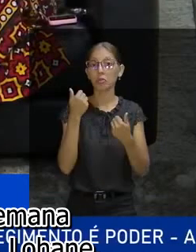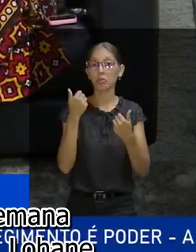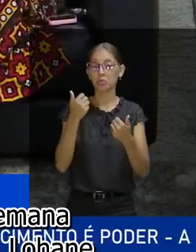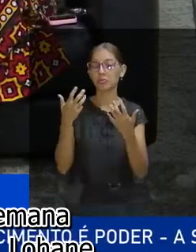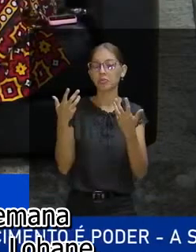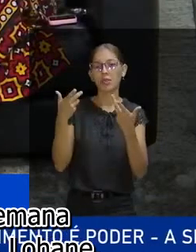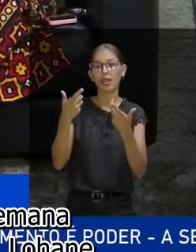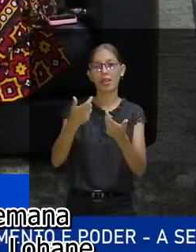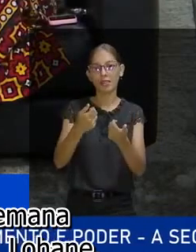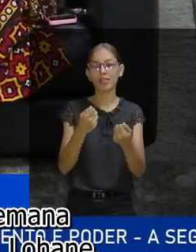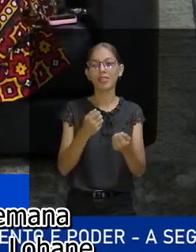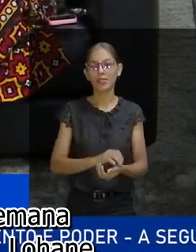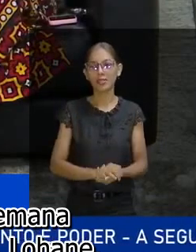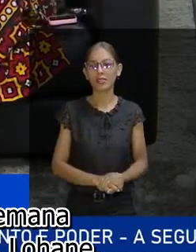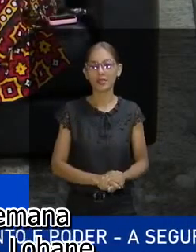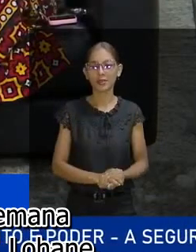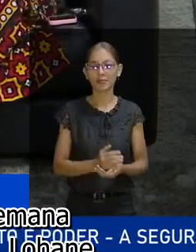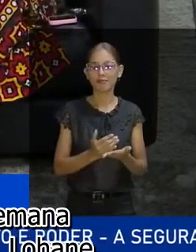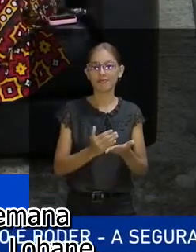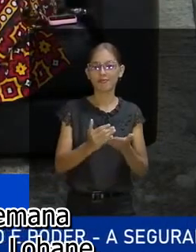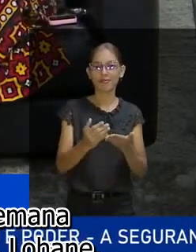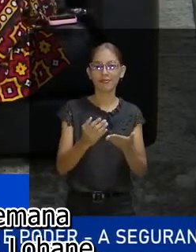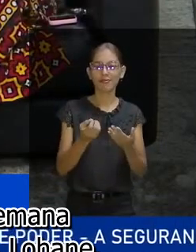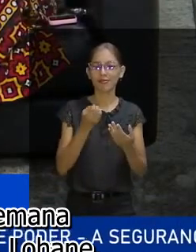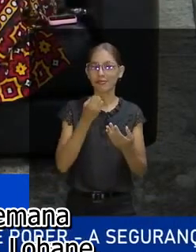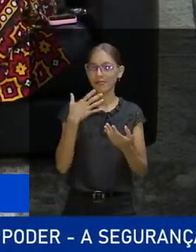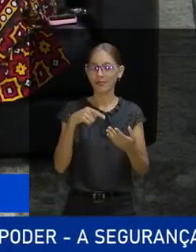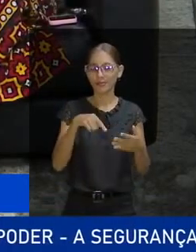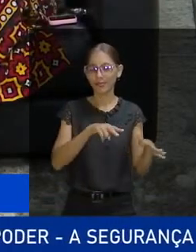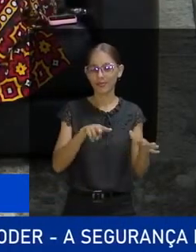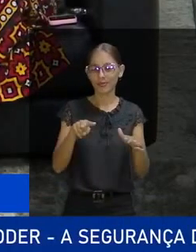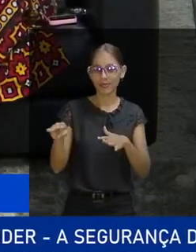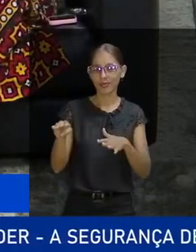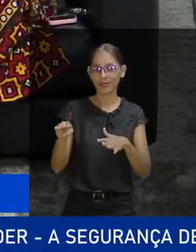minha semana ouvindo o hino nacional na tua voz, maravilhosa,